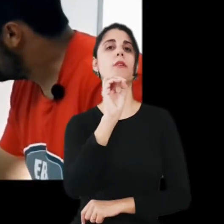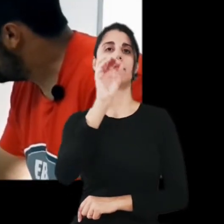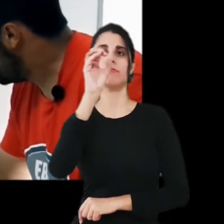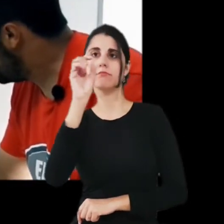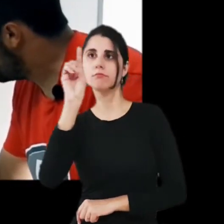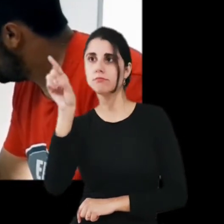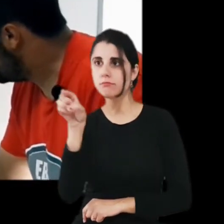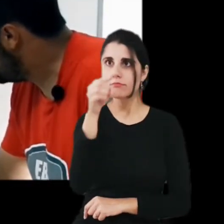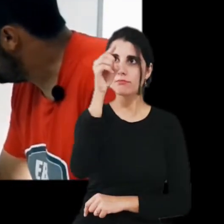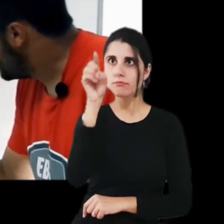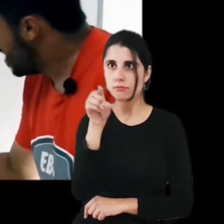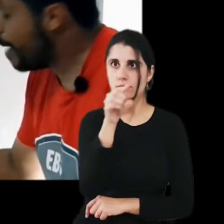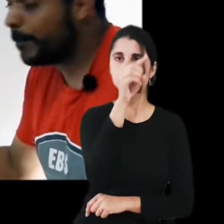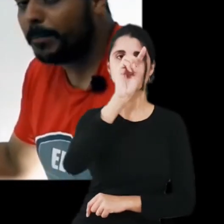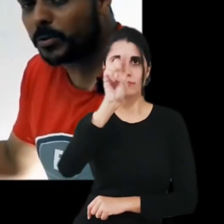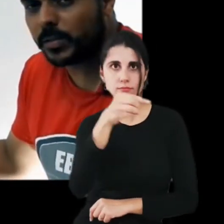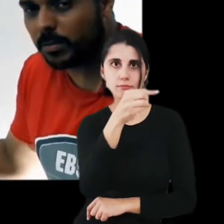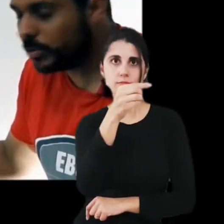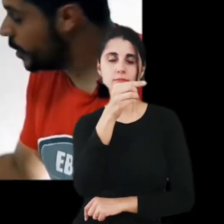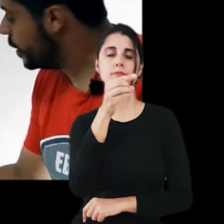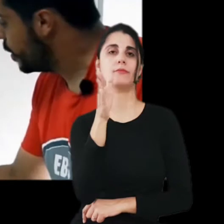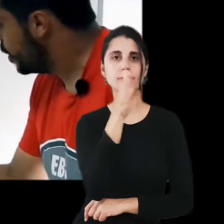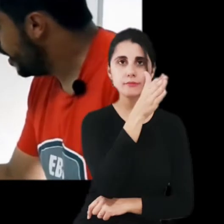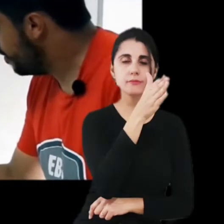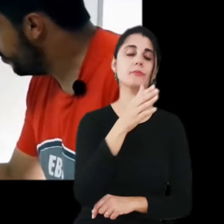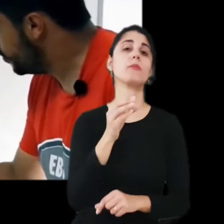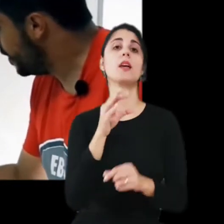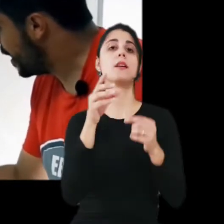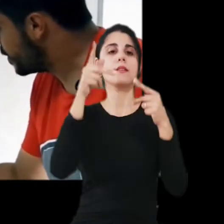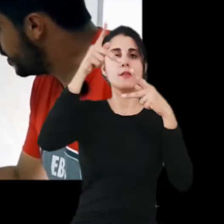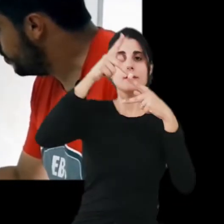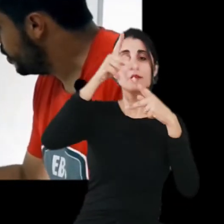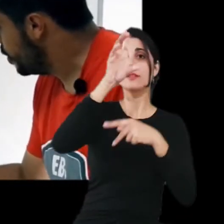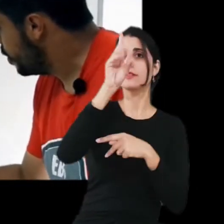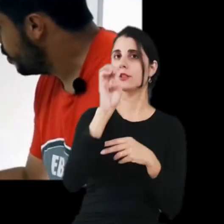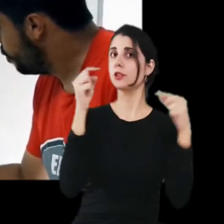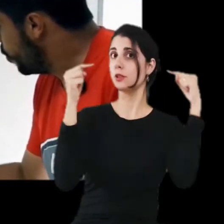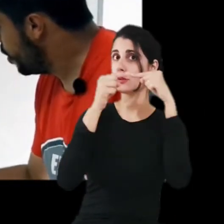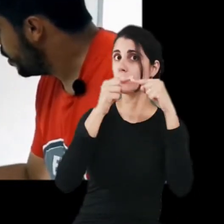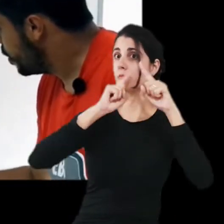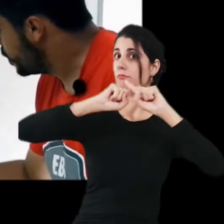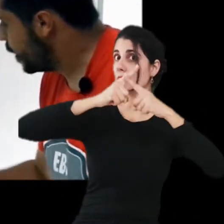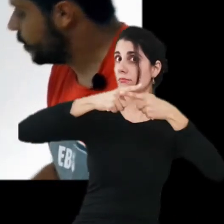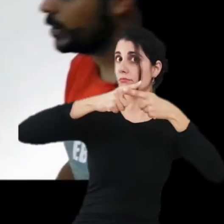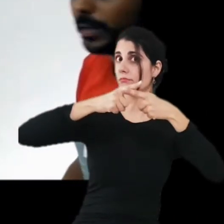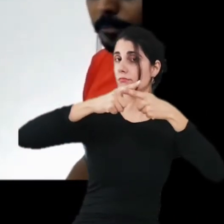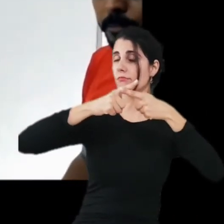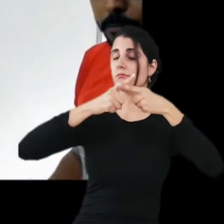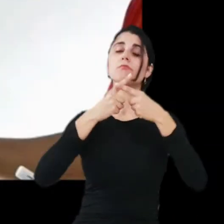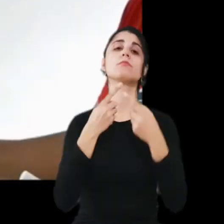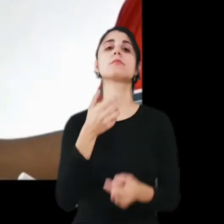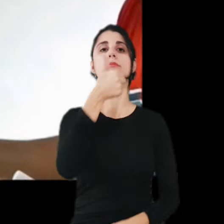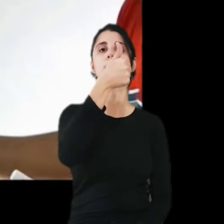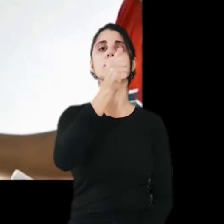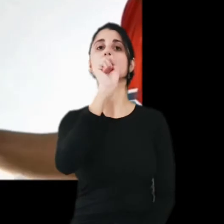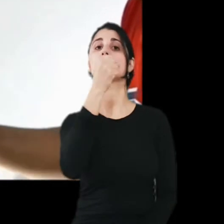esquerda, 0,15. A preposição de é multiplicação por 180.